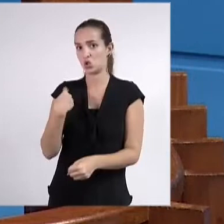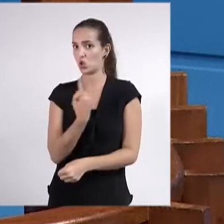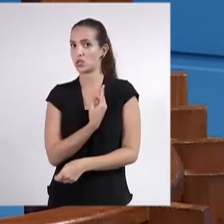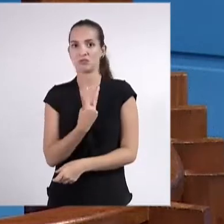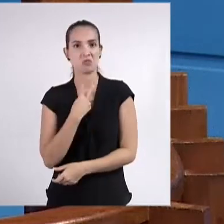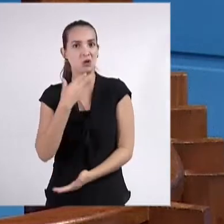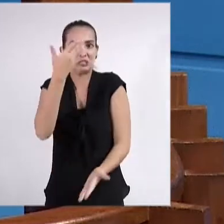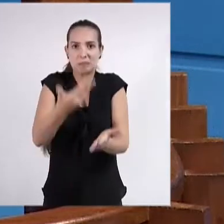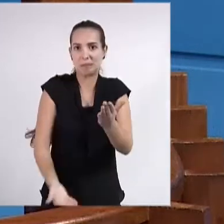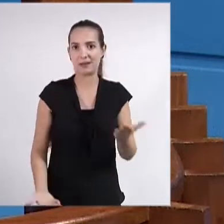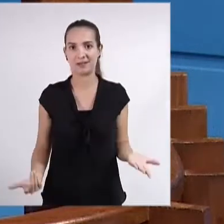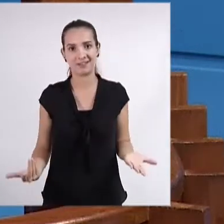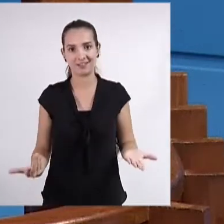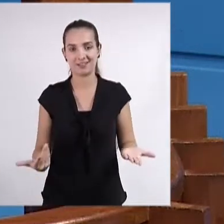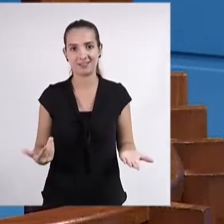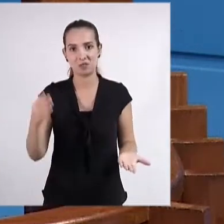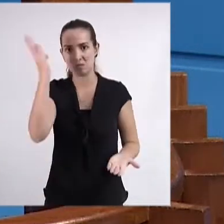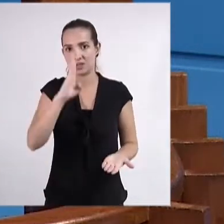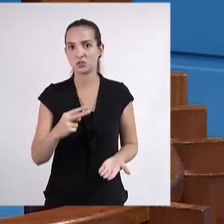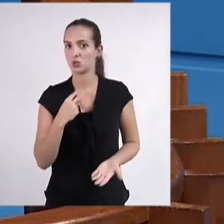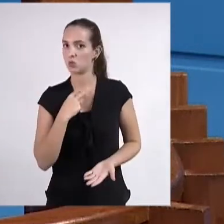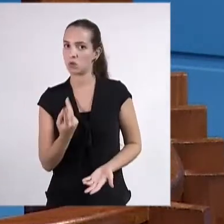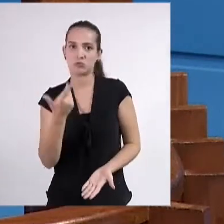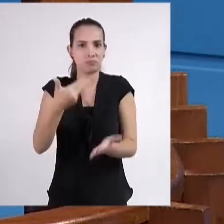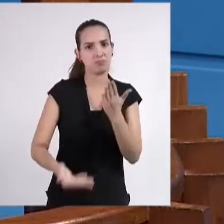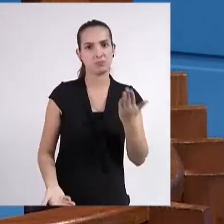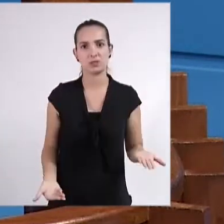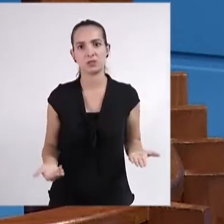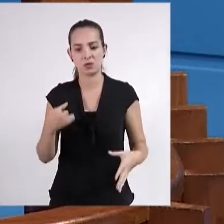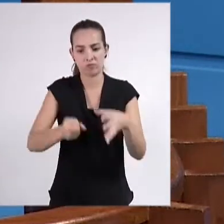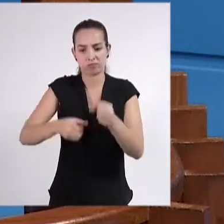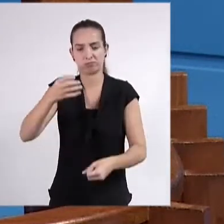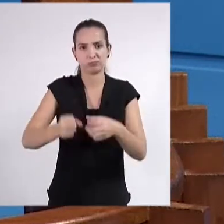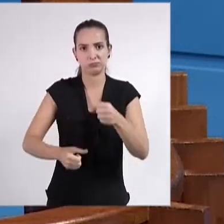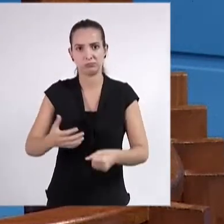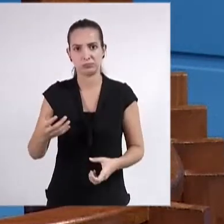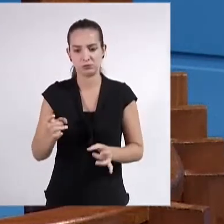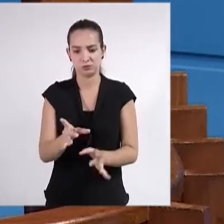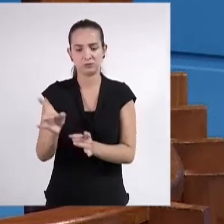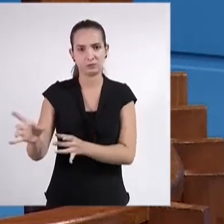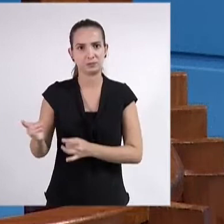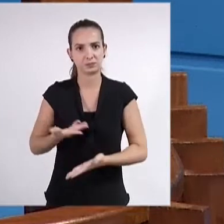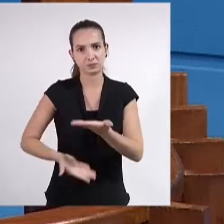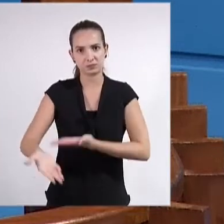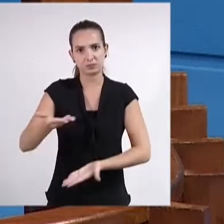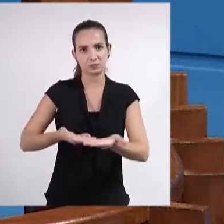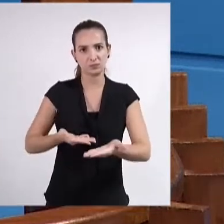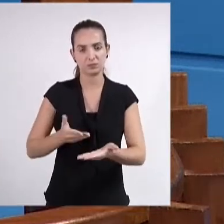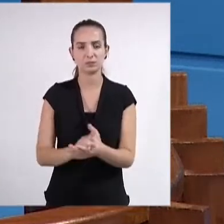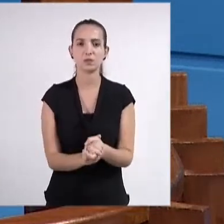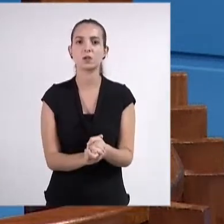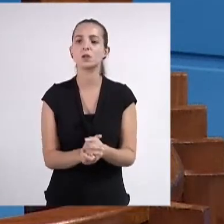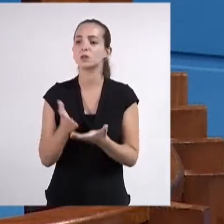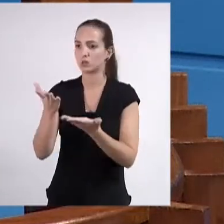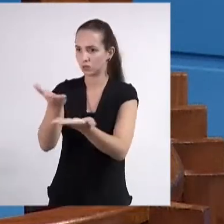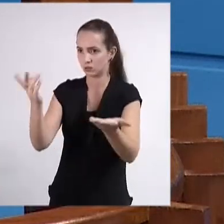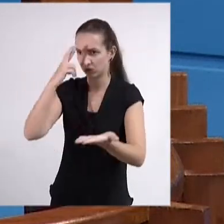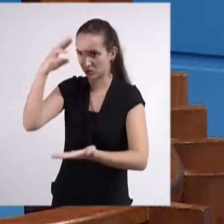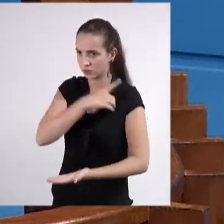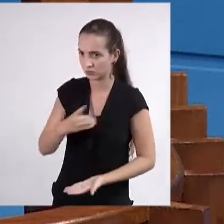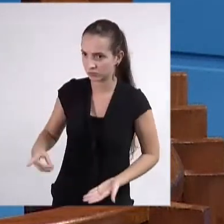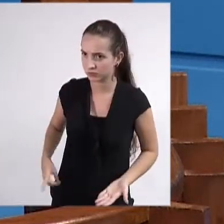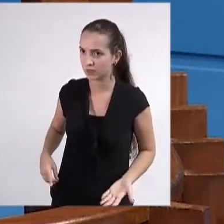e importante espaço. Senhores deputados, senhor presidente, já pensou se tivéssemos